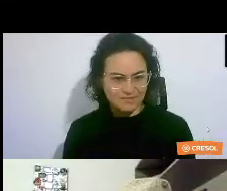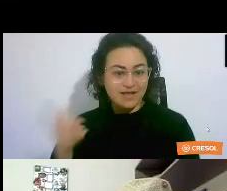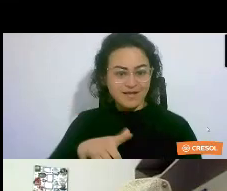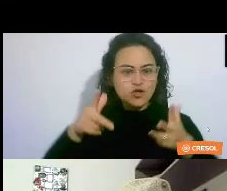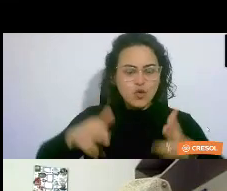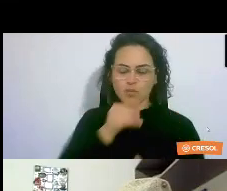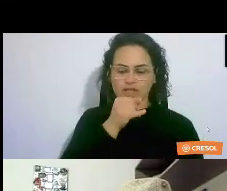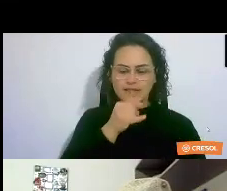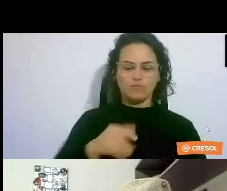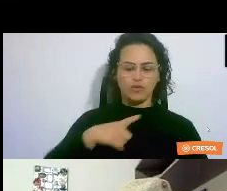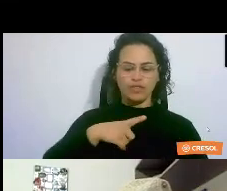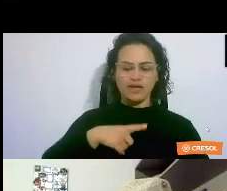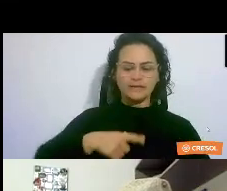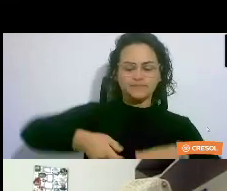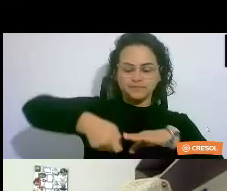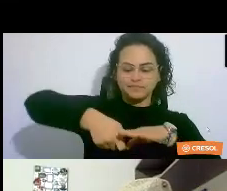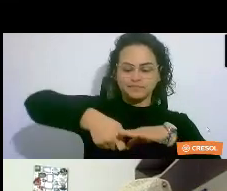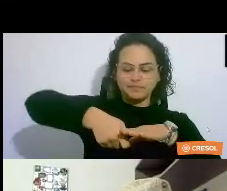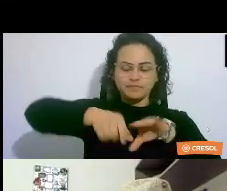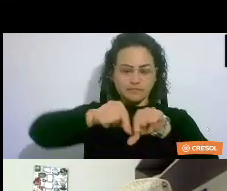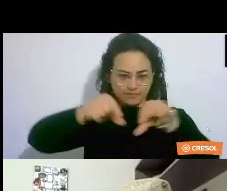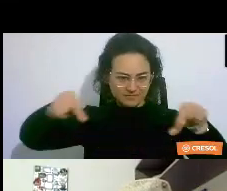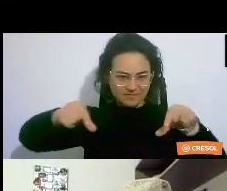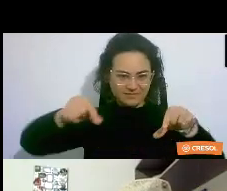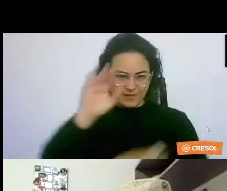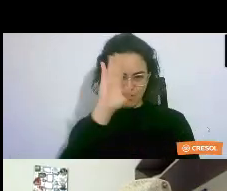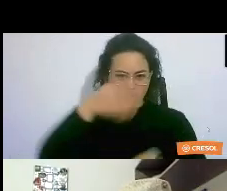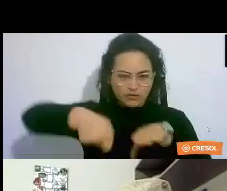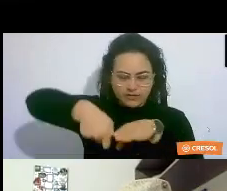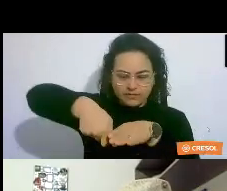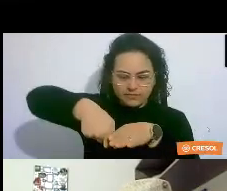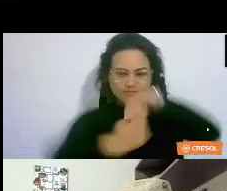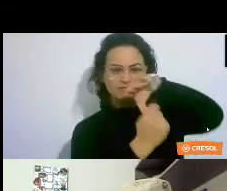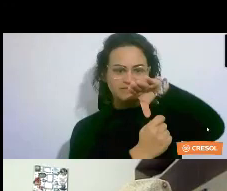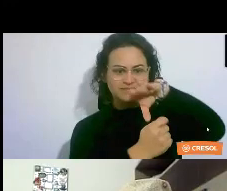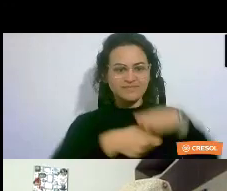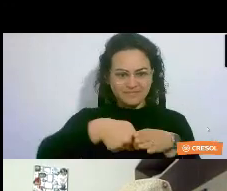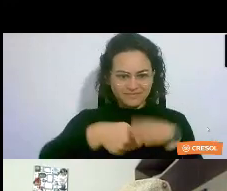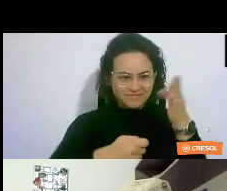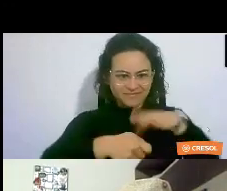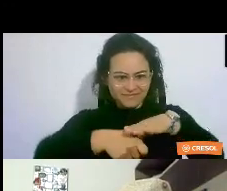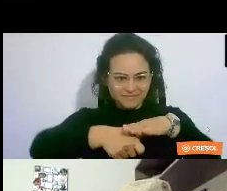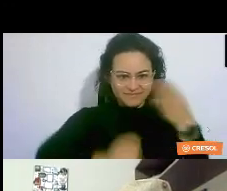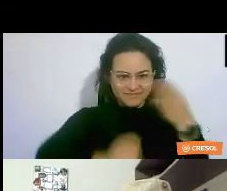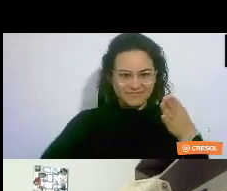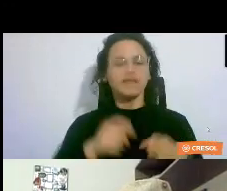forte, como disse Aristóteles, dê-me uma alavanca e moverei o